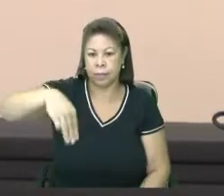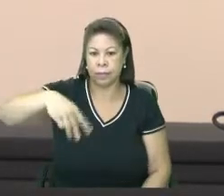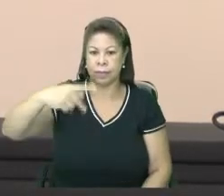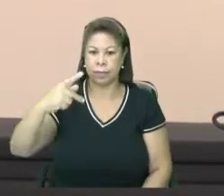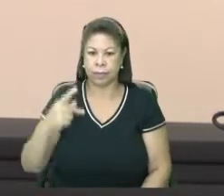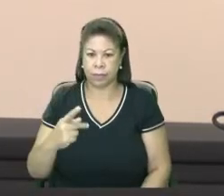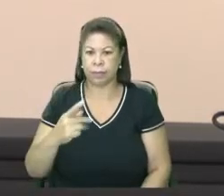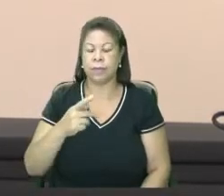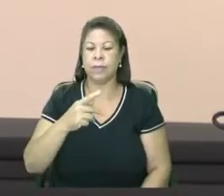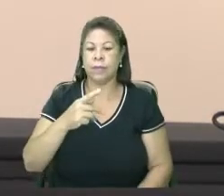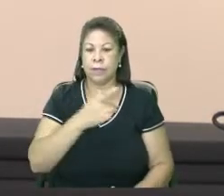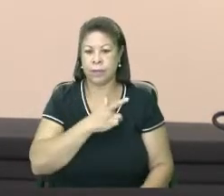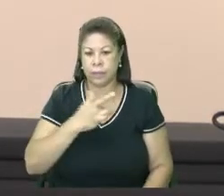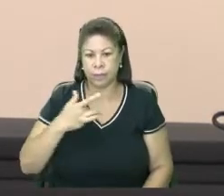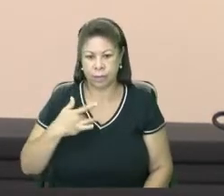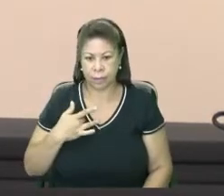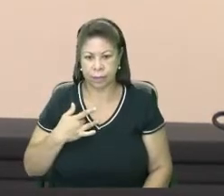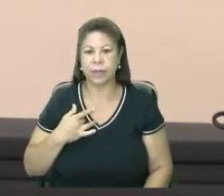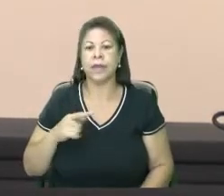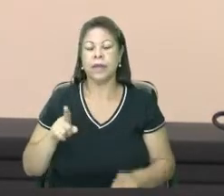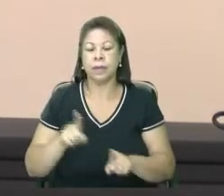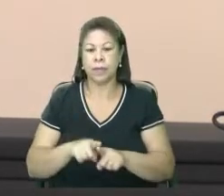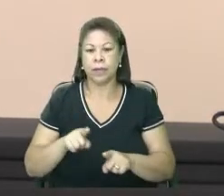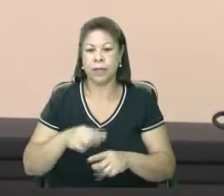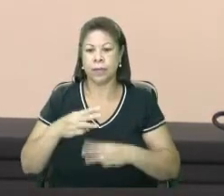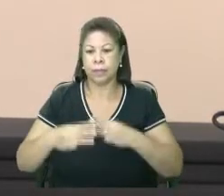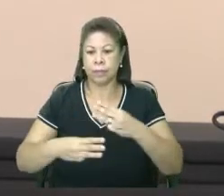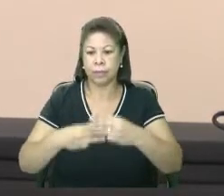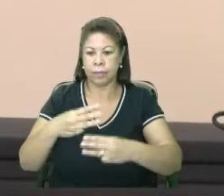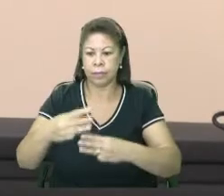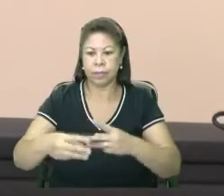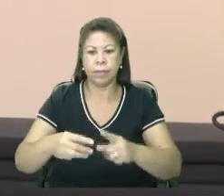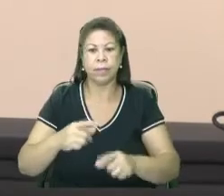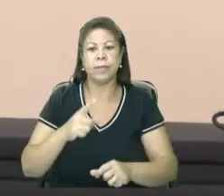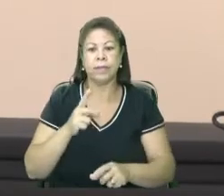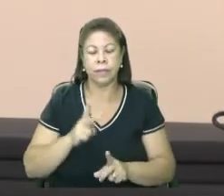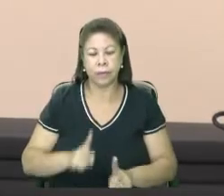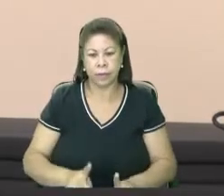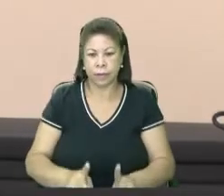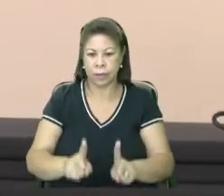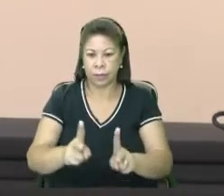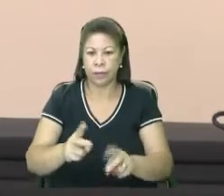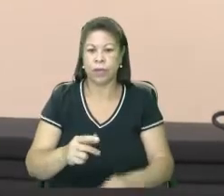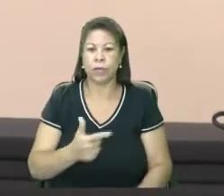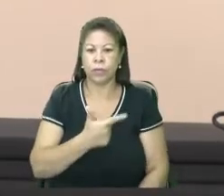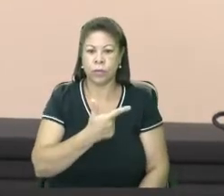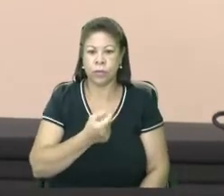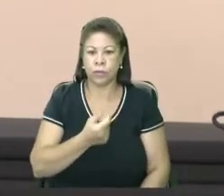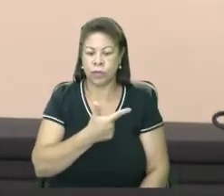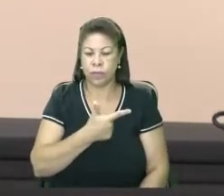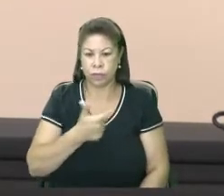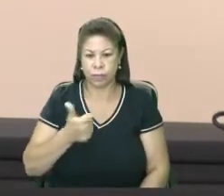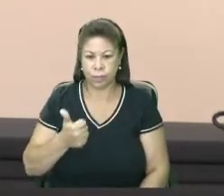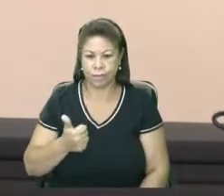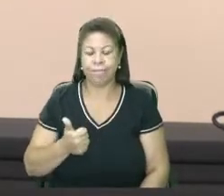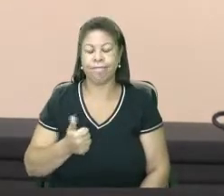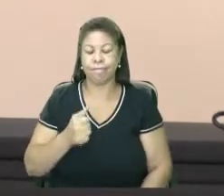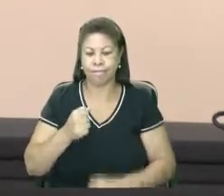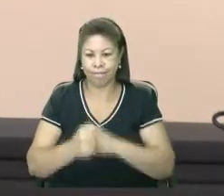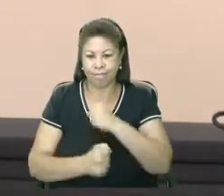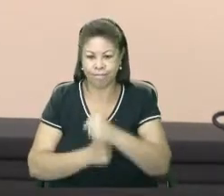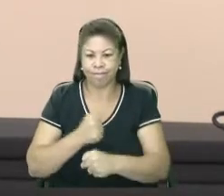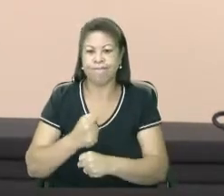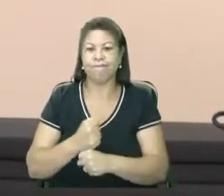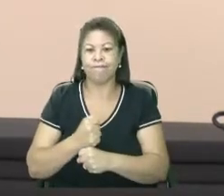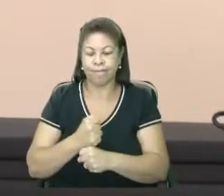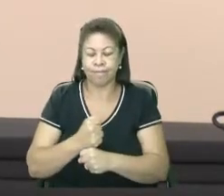relação ao terceiro quadrimestre do ano de 2021, um ano de pandemia ainda, um ano que nós,